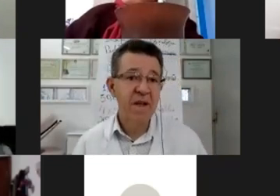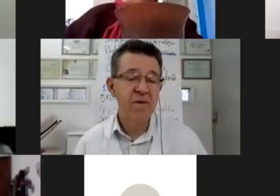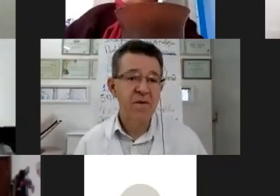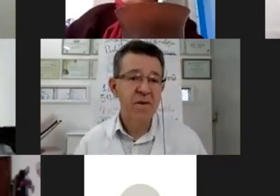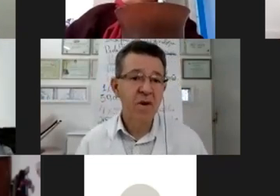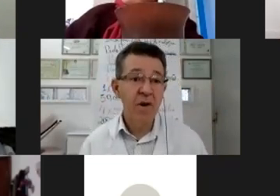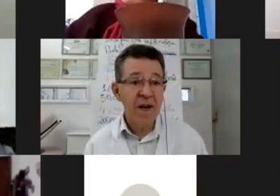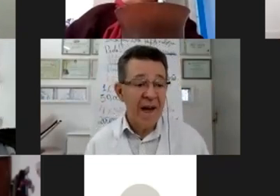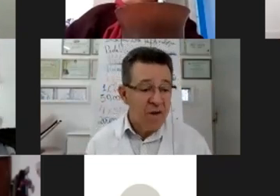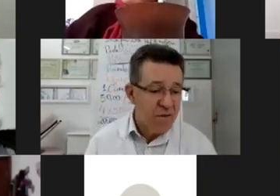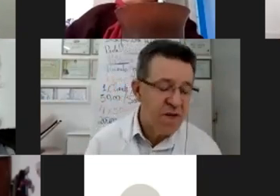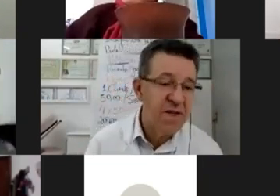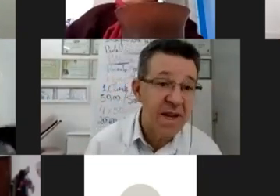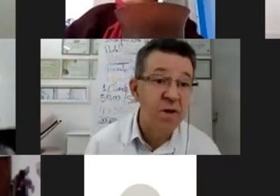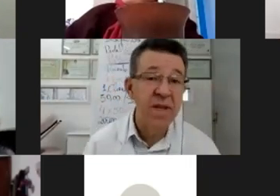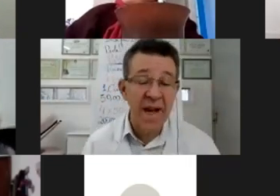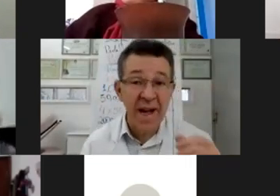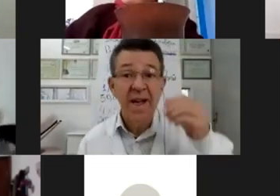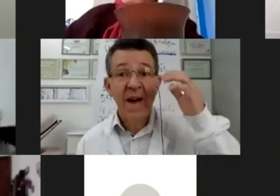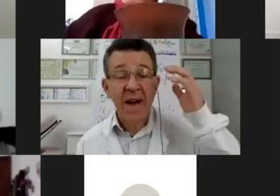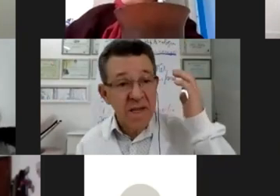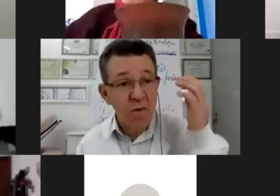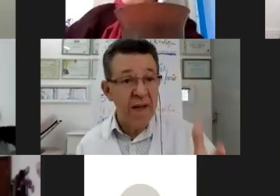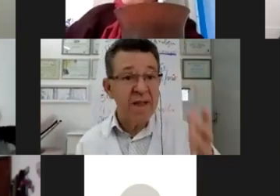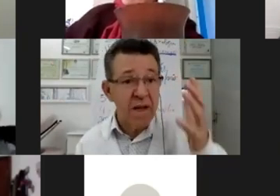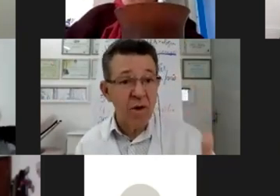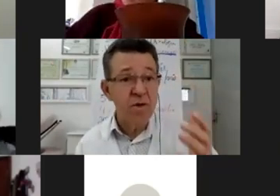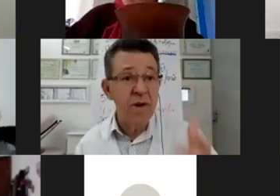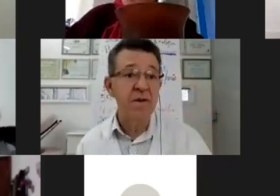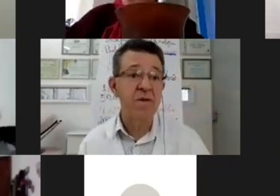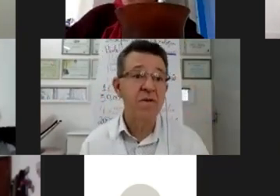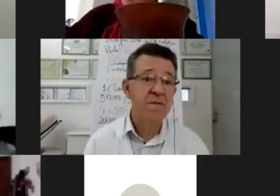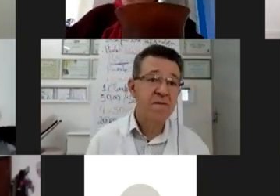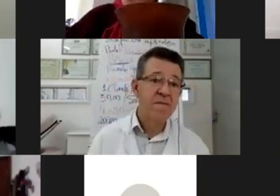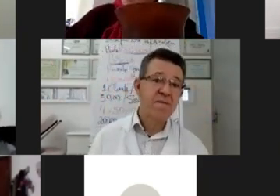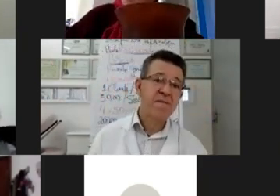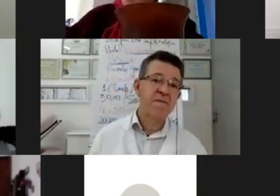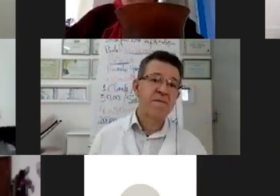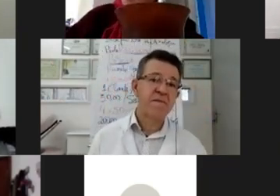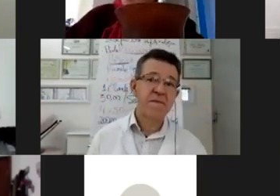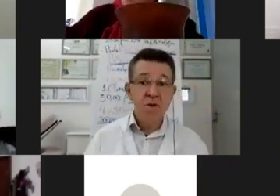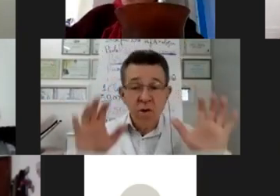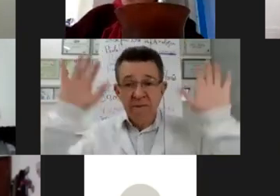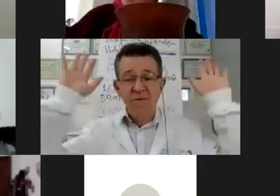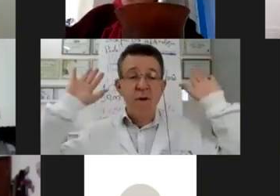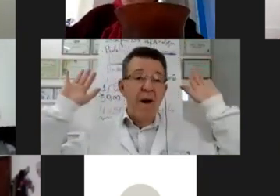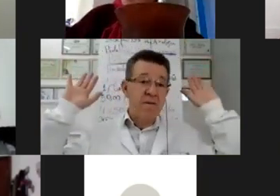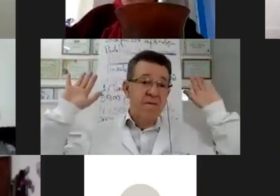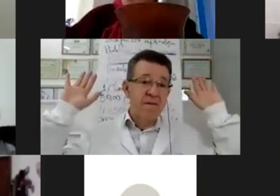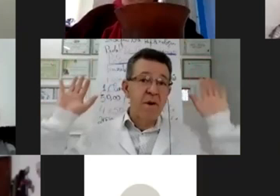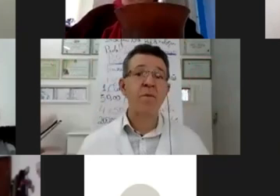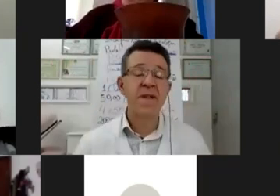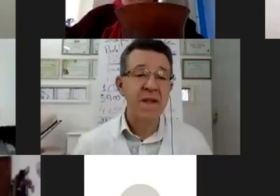estava me dando. Qual é o recado que você está querendo me dar há 58 anos? Desculpa, foi